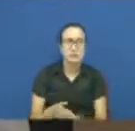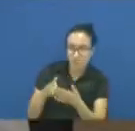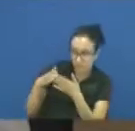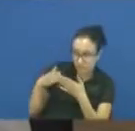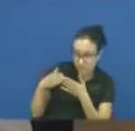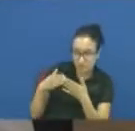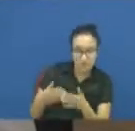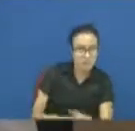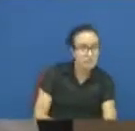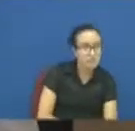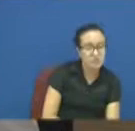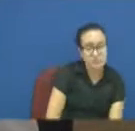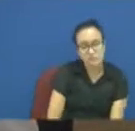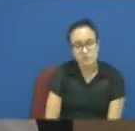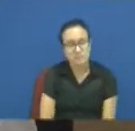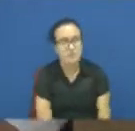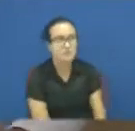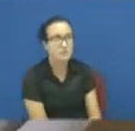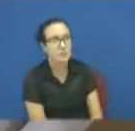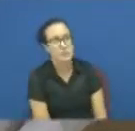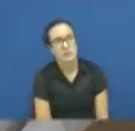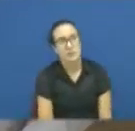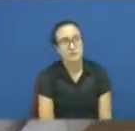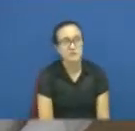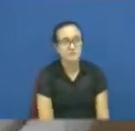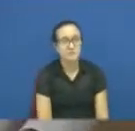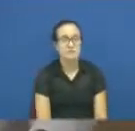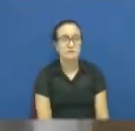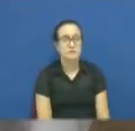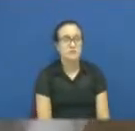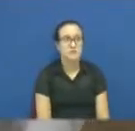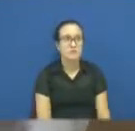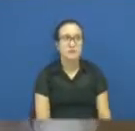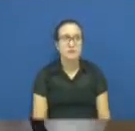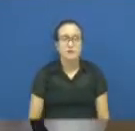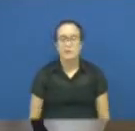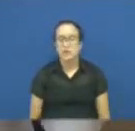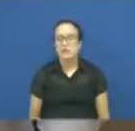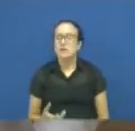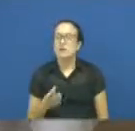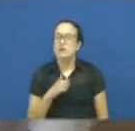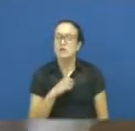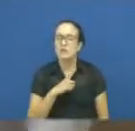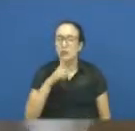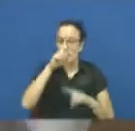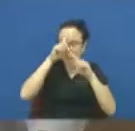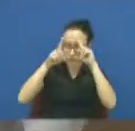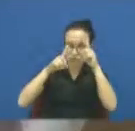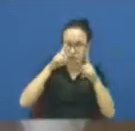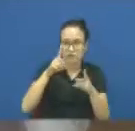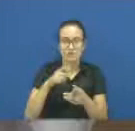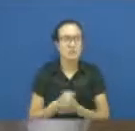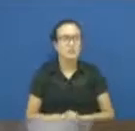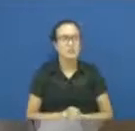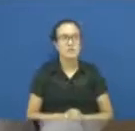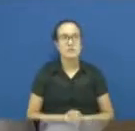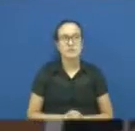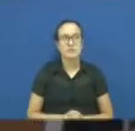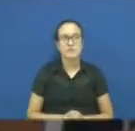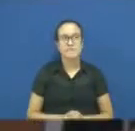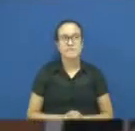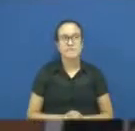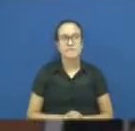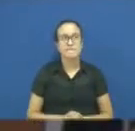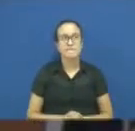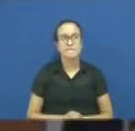vontade. Eu também gostaria de saber, que eu tenho uma dúvida, se por exemplo,